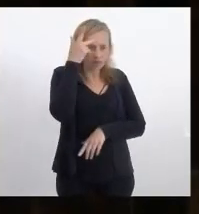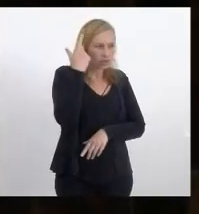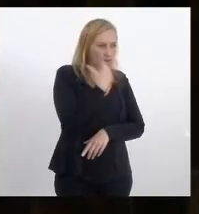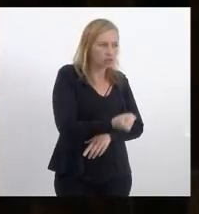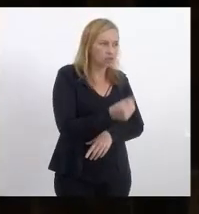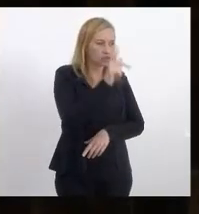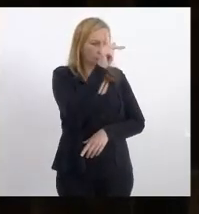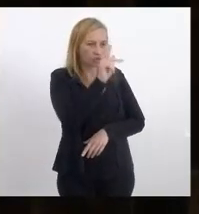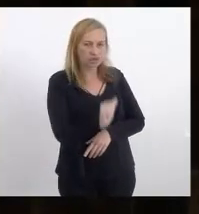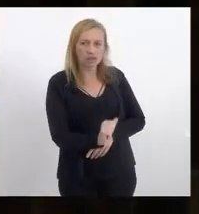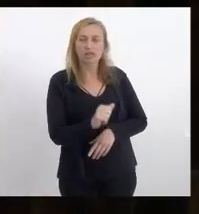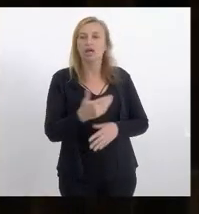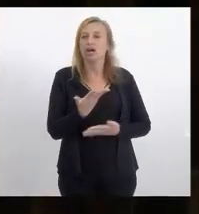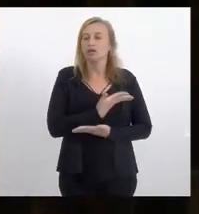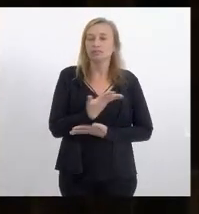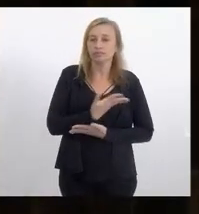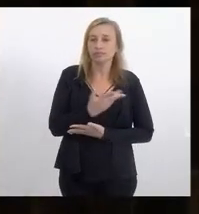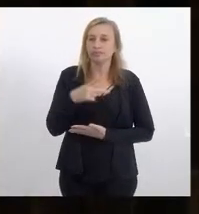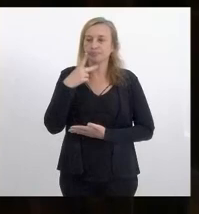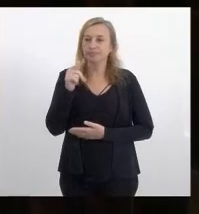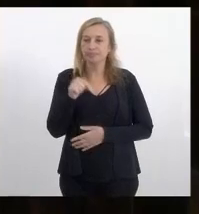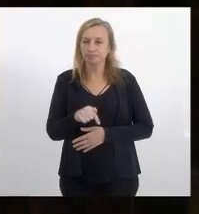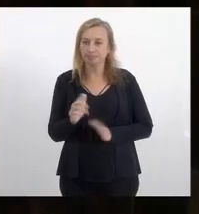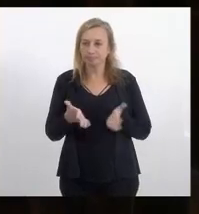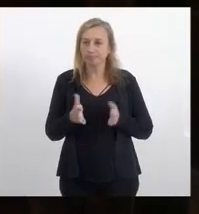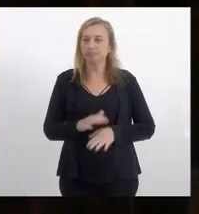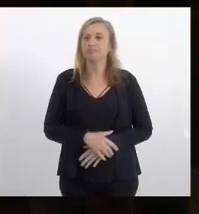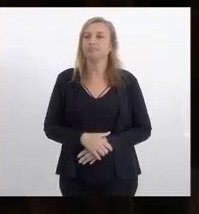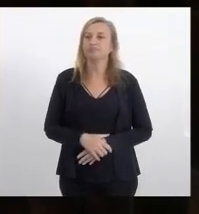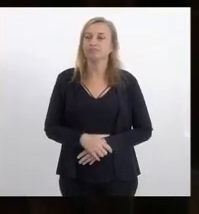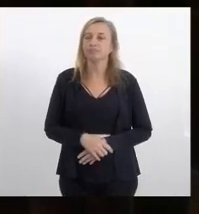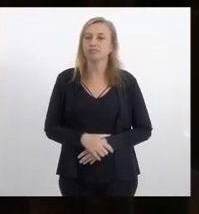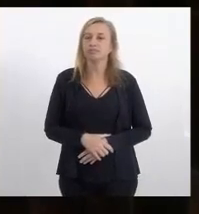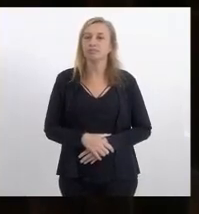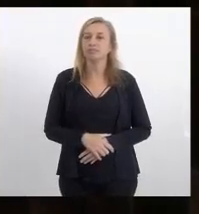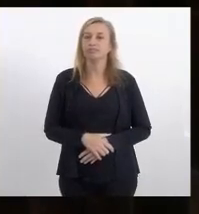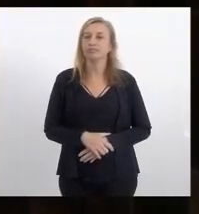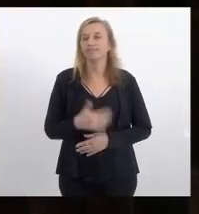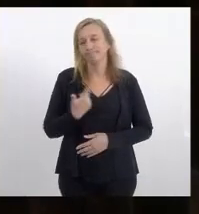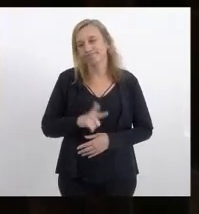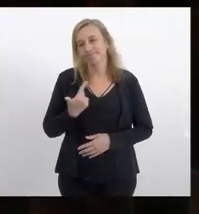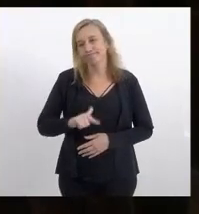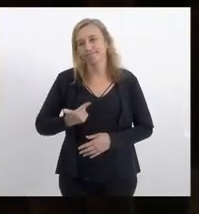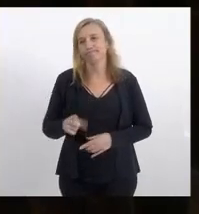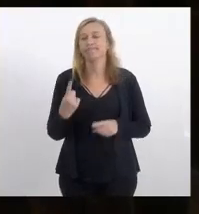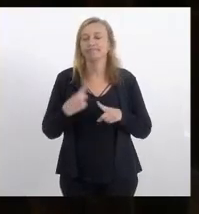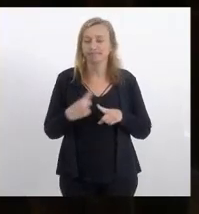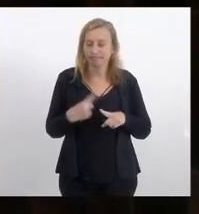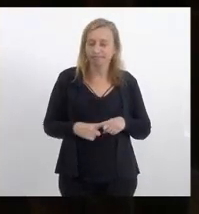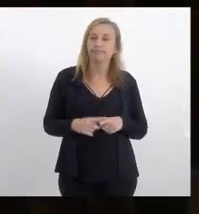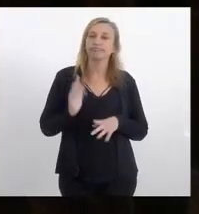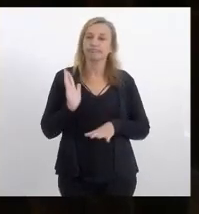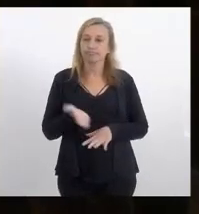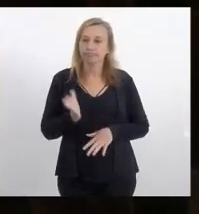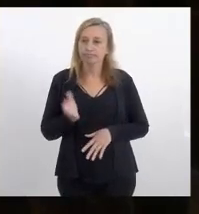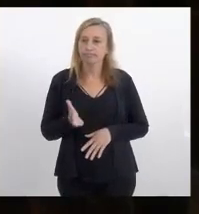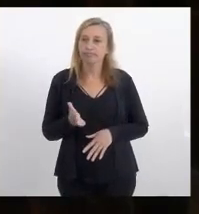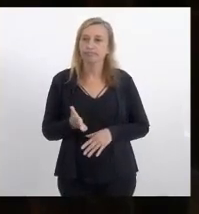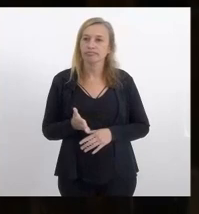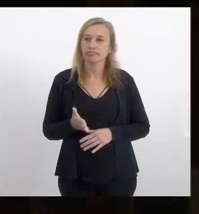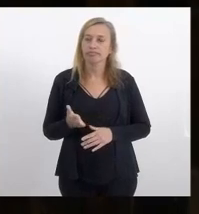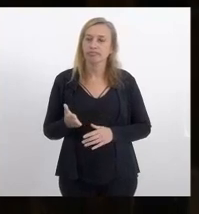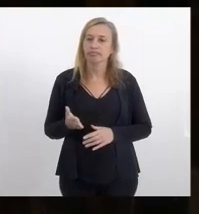meus amigos que eu vim falar hoje aqui e estou sendo repetitivo porque já fomos